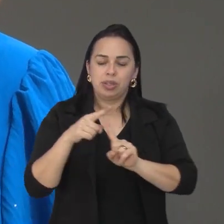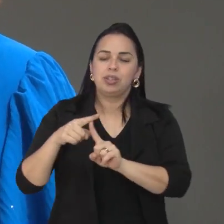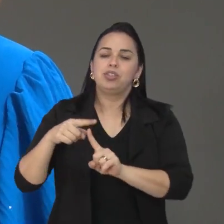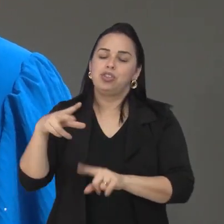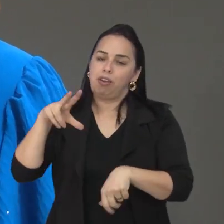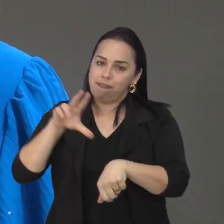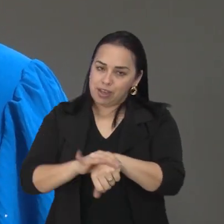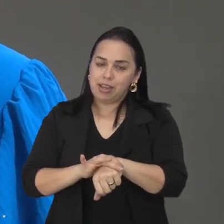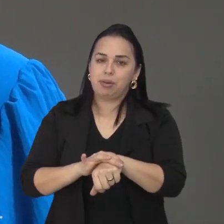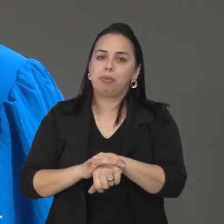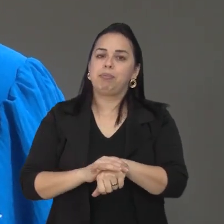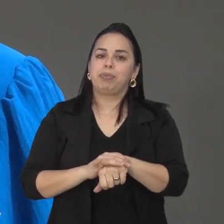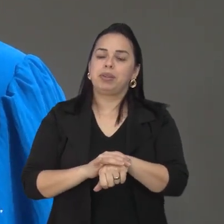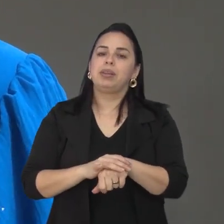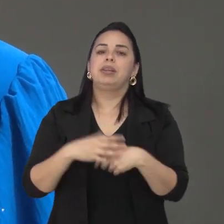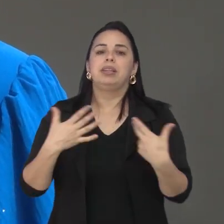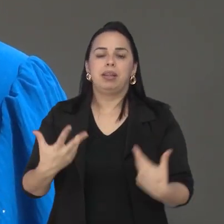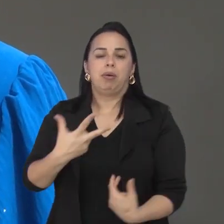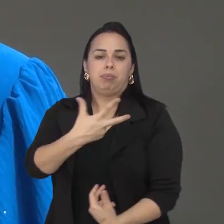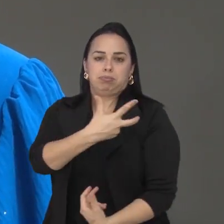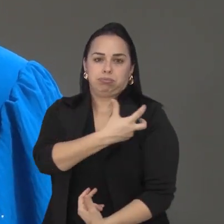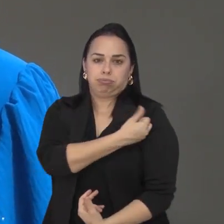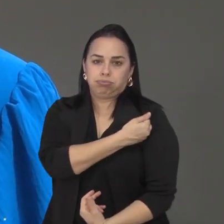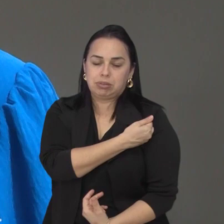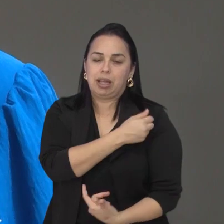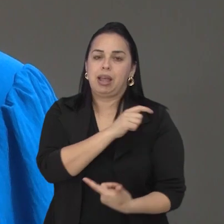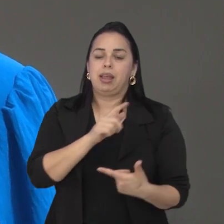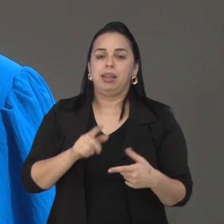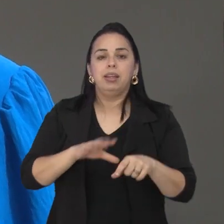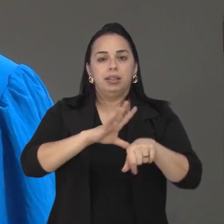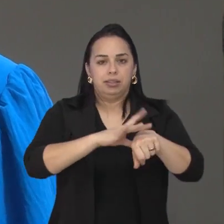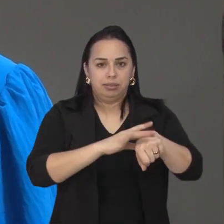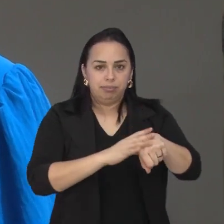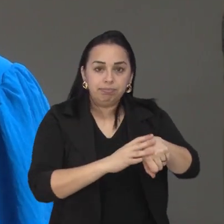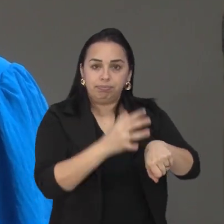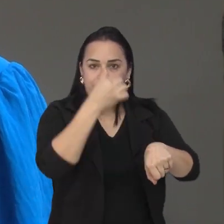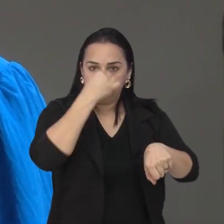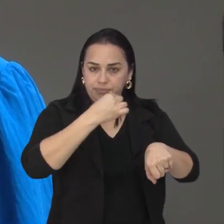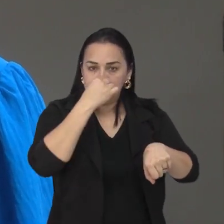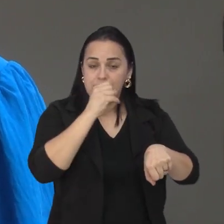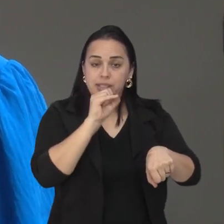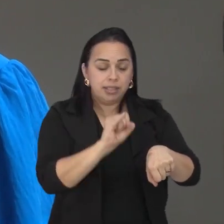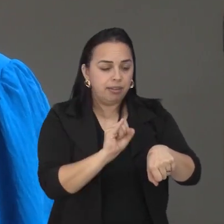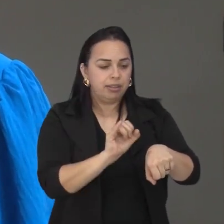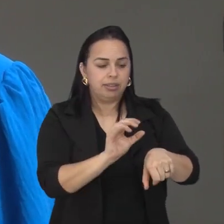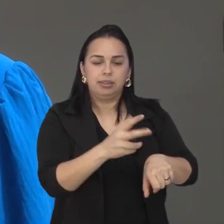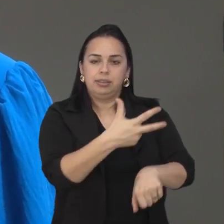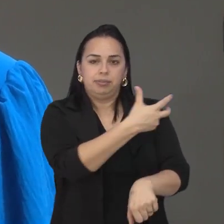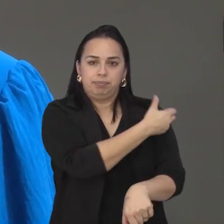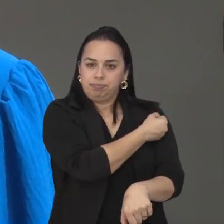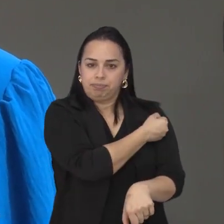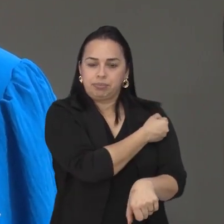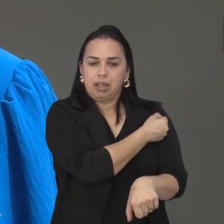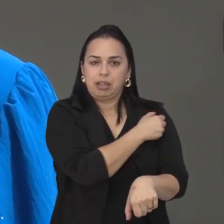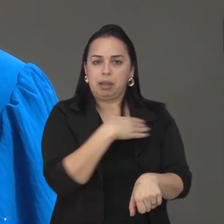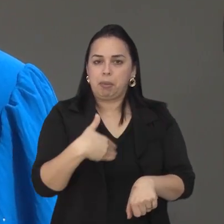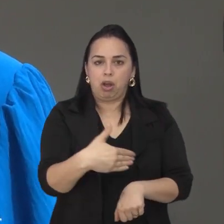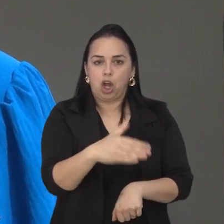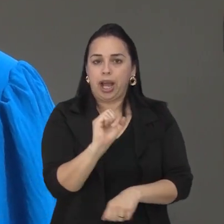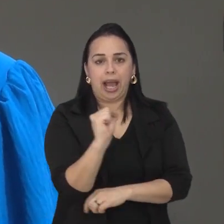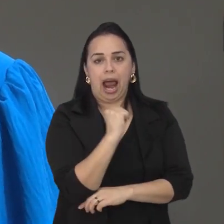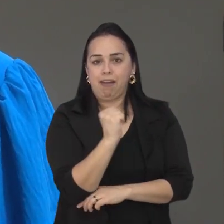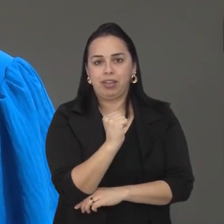protege contra 3 tipos de vírus da vacina, H1N1 e as 2 sazonais que acontecem. É uma doença que, se você